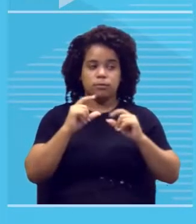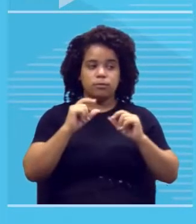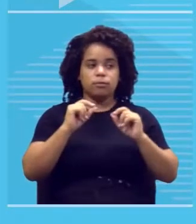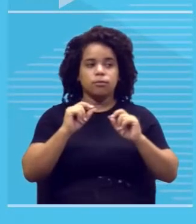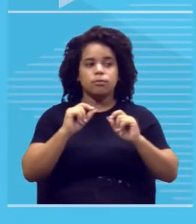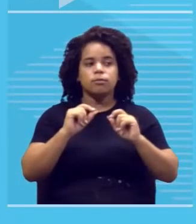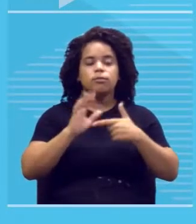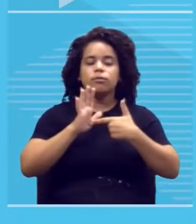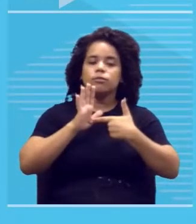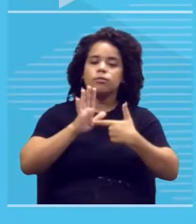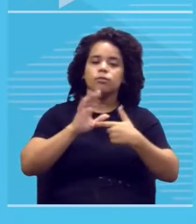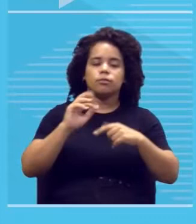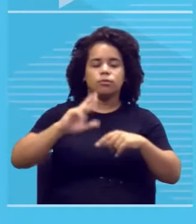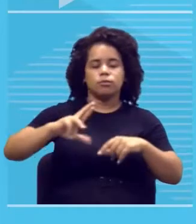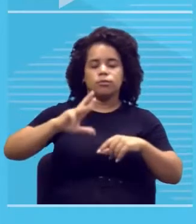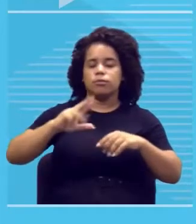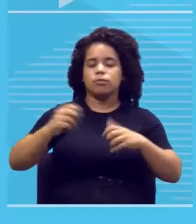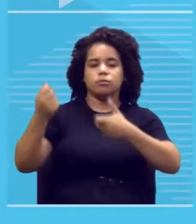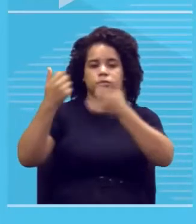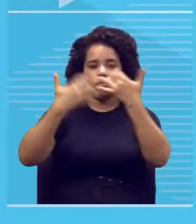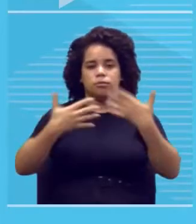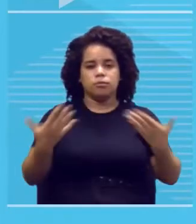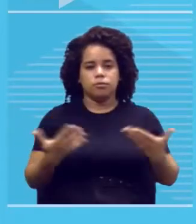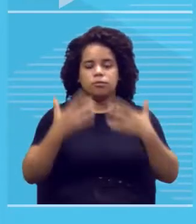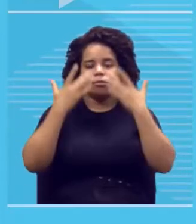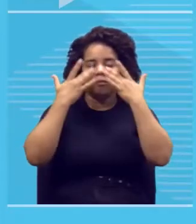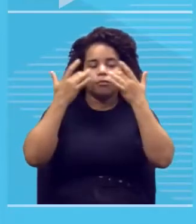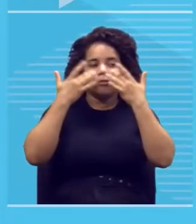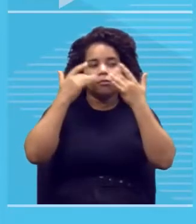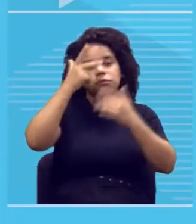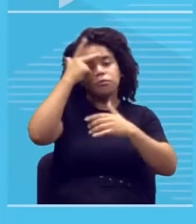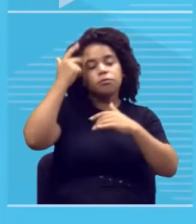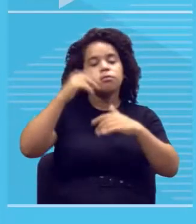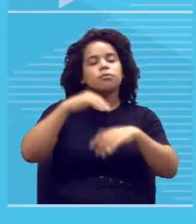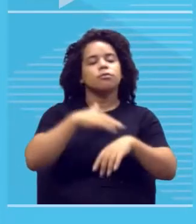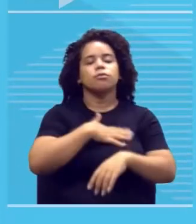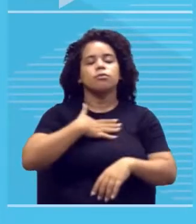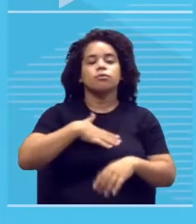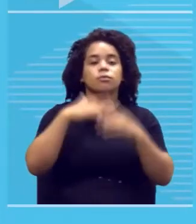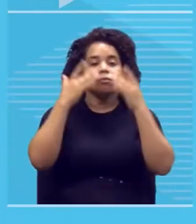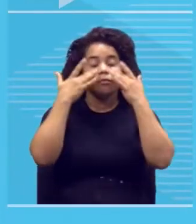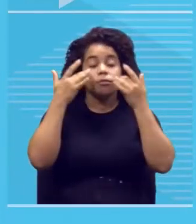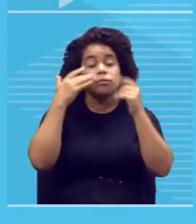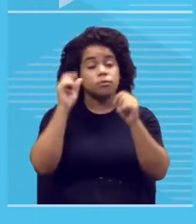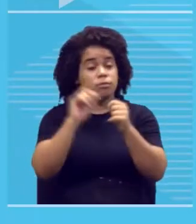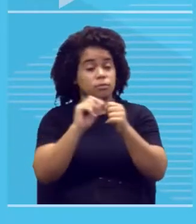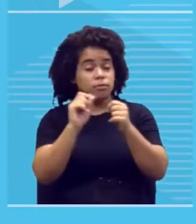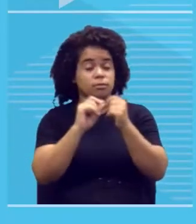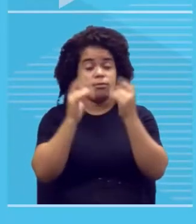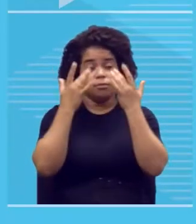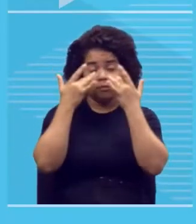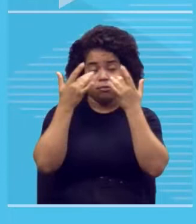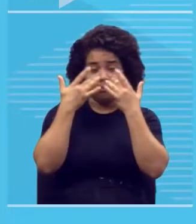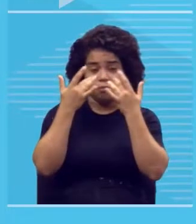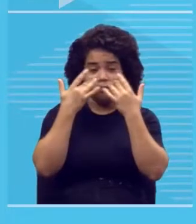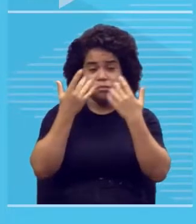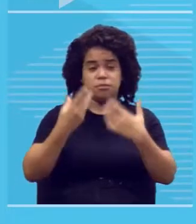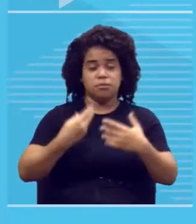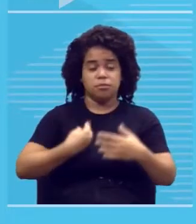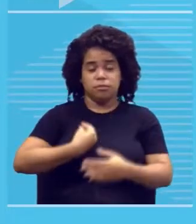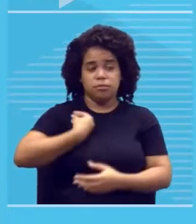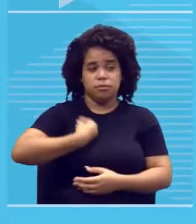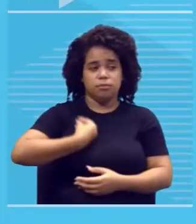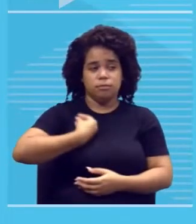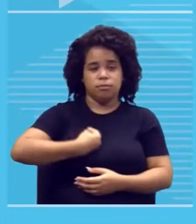não tá tratando aqui de um teatrólogo alguém que gostava de teatro de fazer pecinha e de colocar a vida